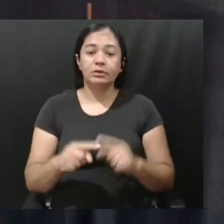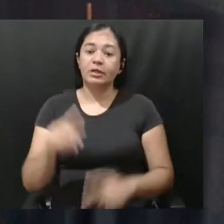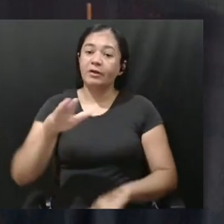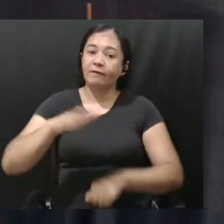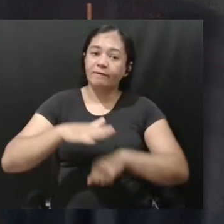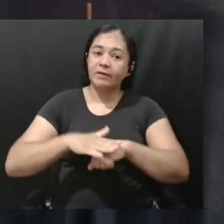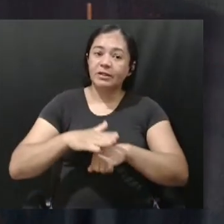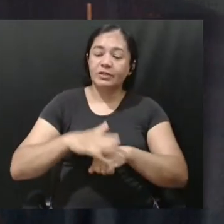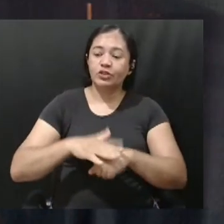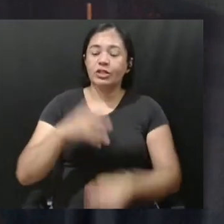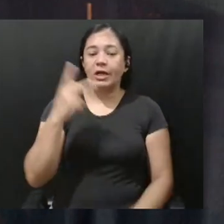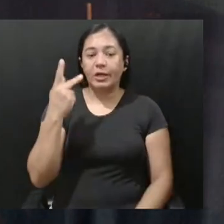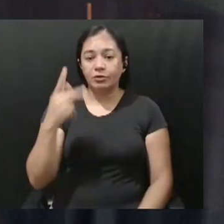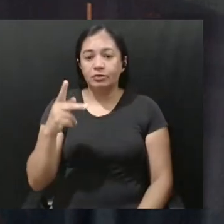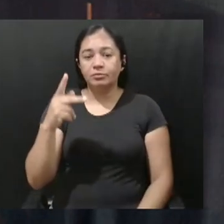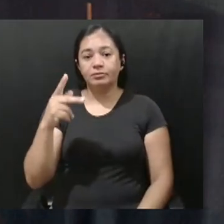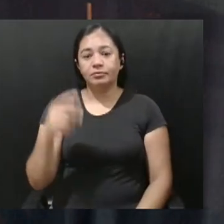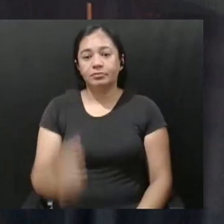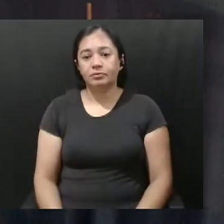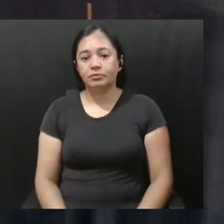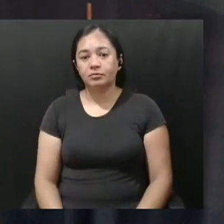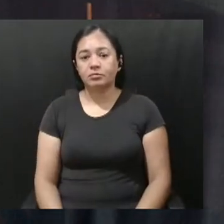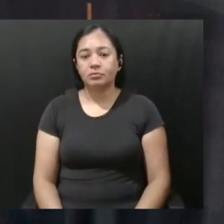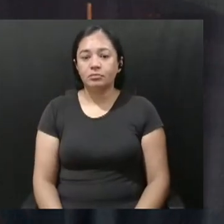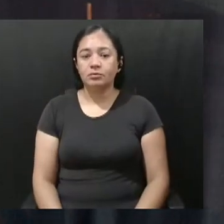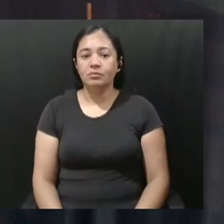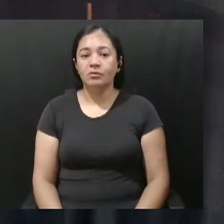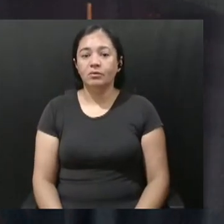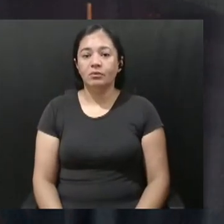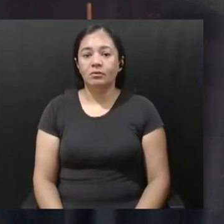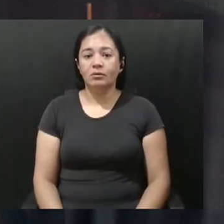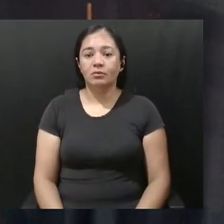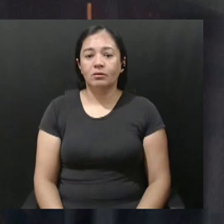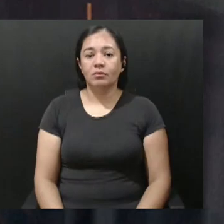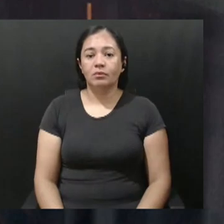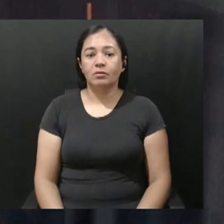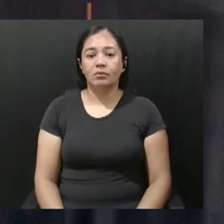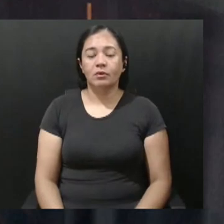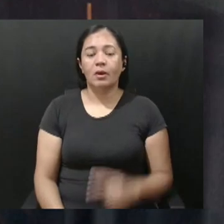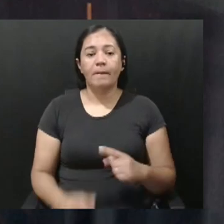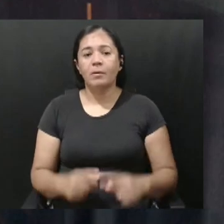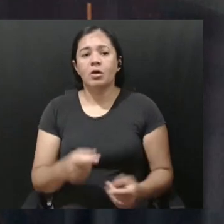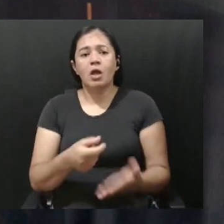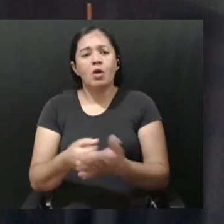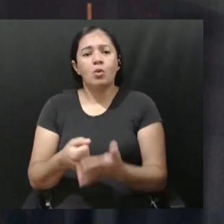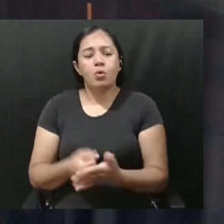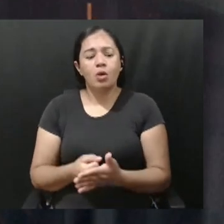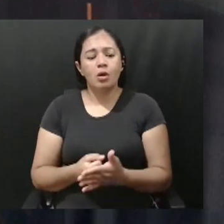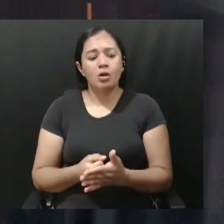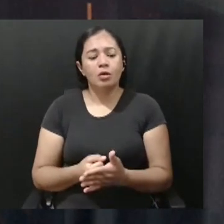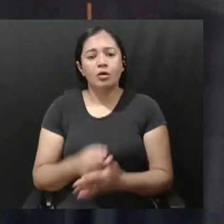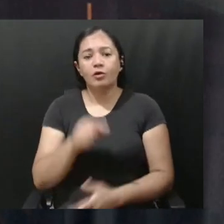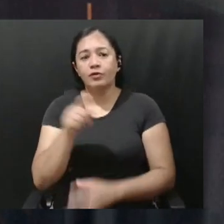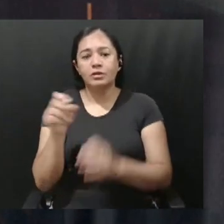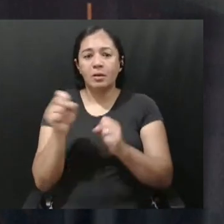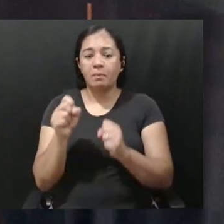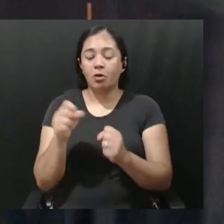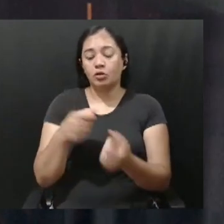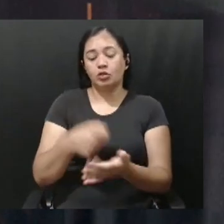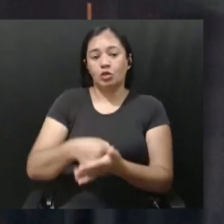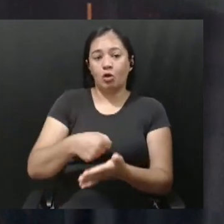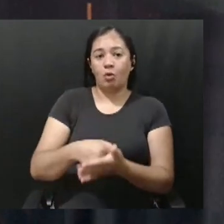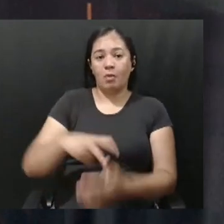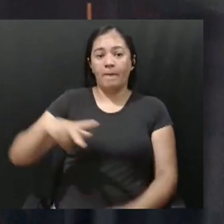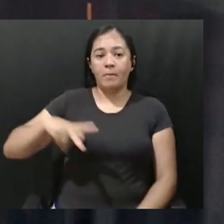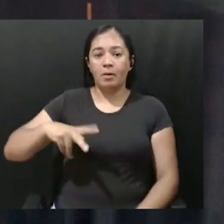de por que que esses pontos são sensíveis, né, que cobranças são essas que você pode estar se colocando, né, pra atender a demandas, podem